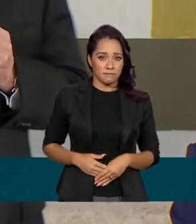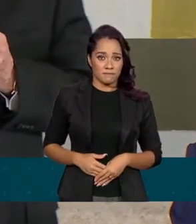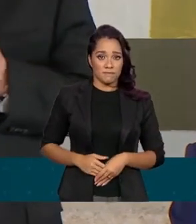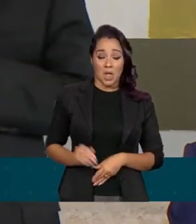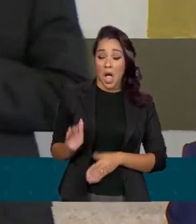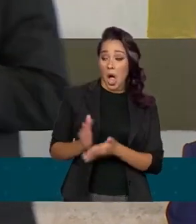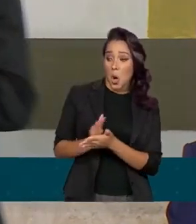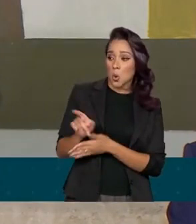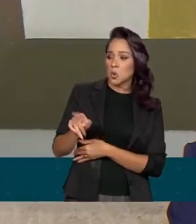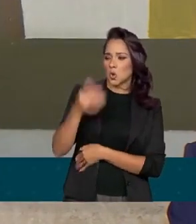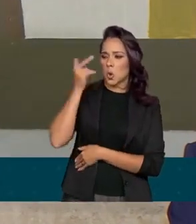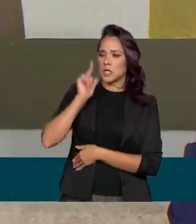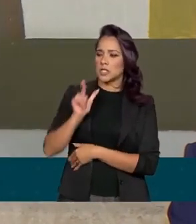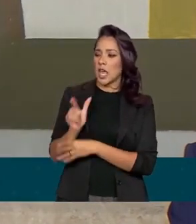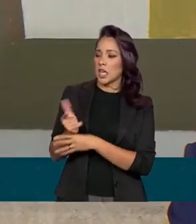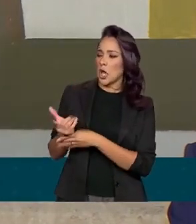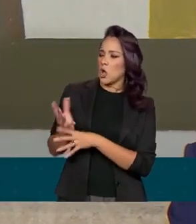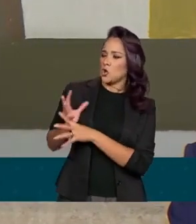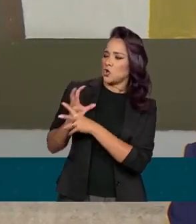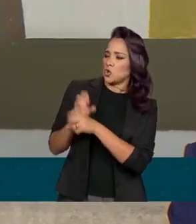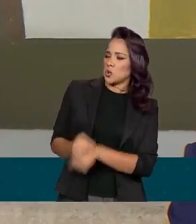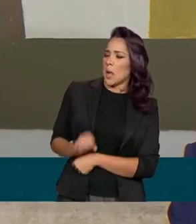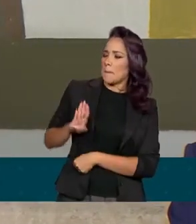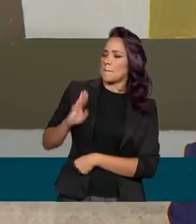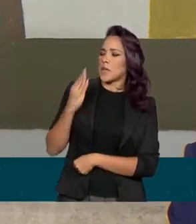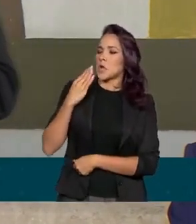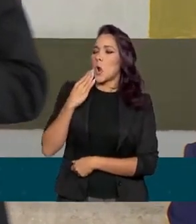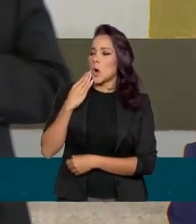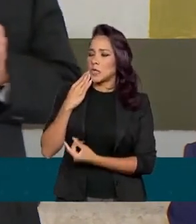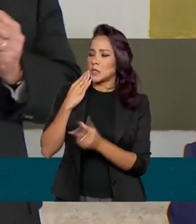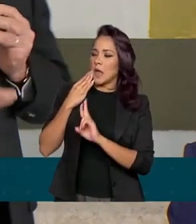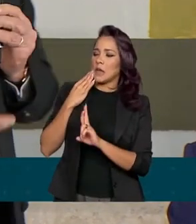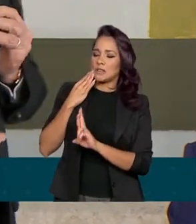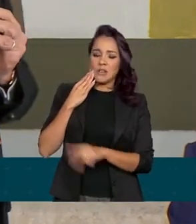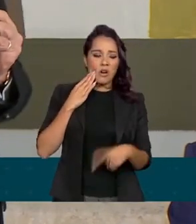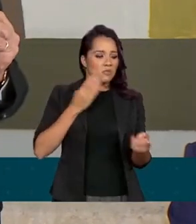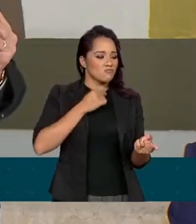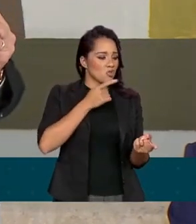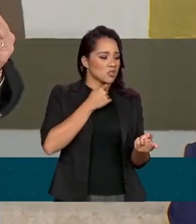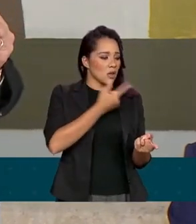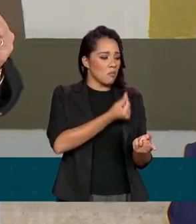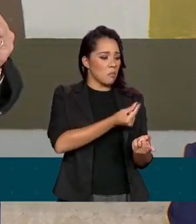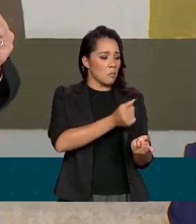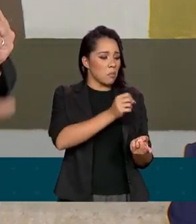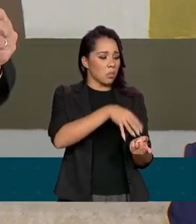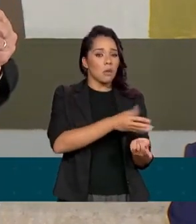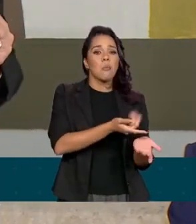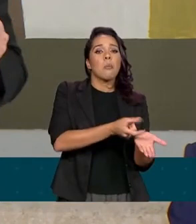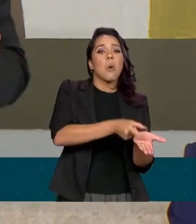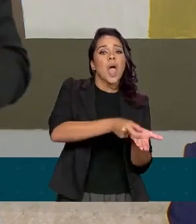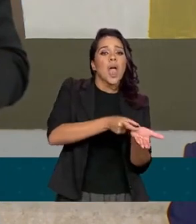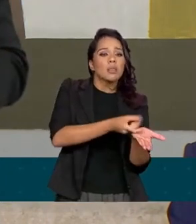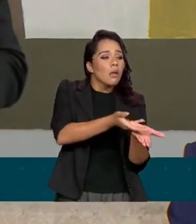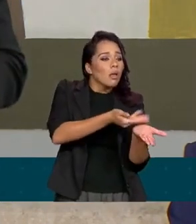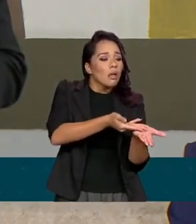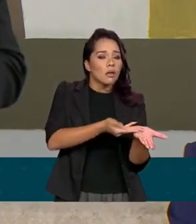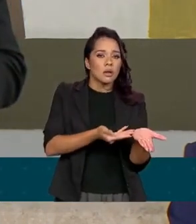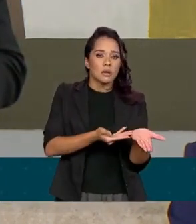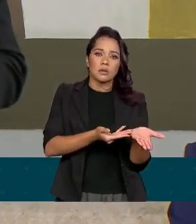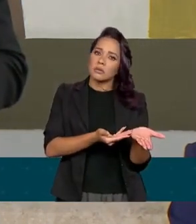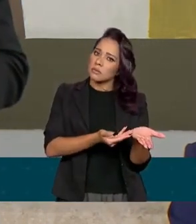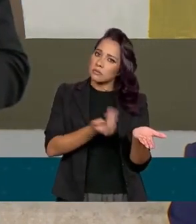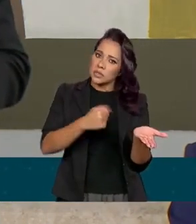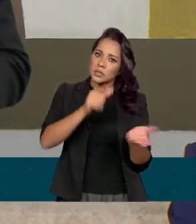Uns conseguem juntar bilhões e os outros não conseguem tostões. É esse país que nós temos que